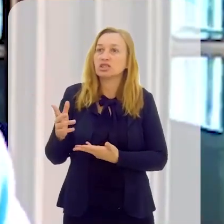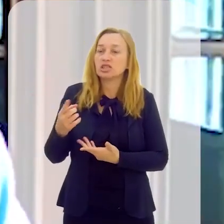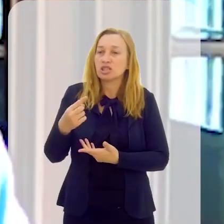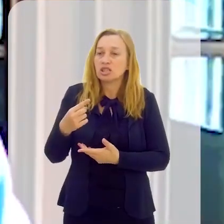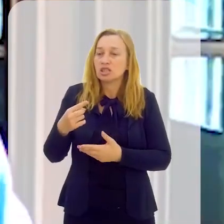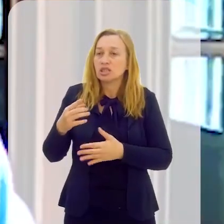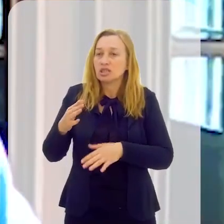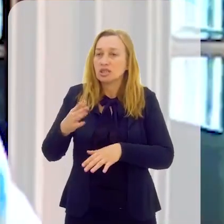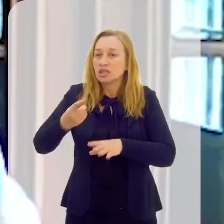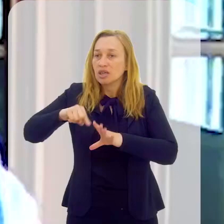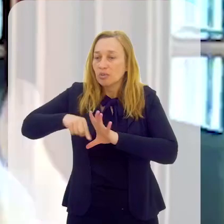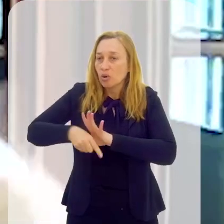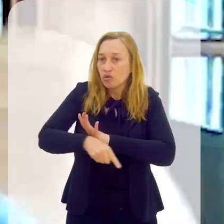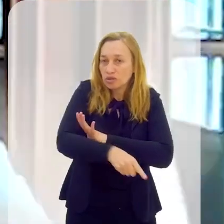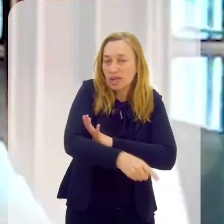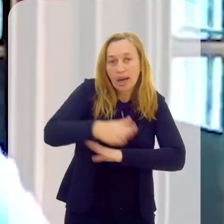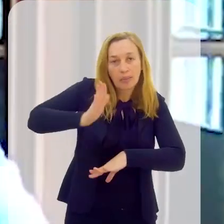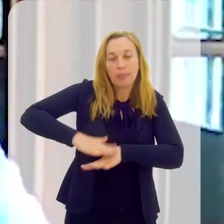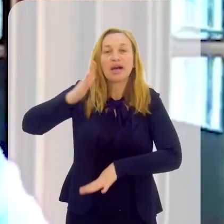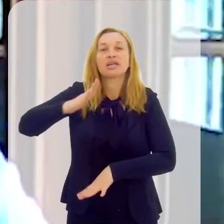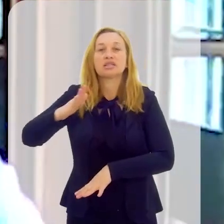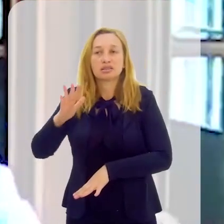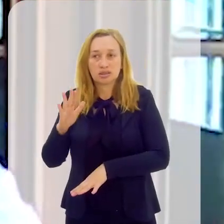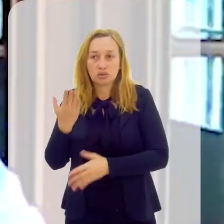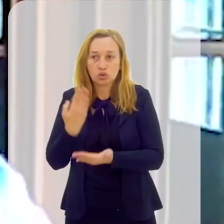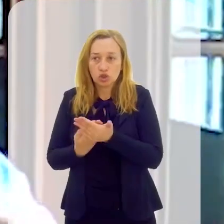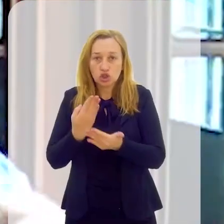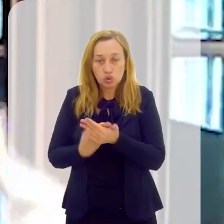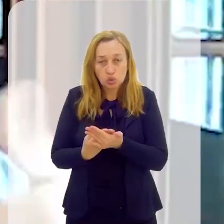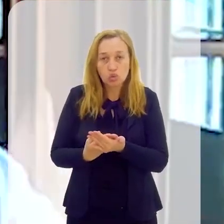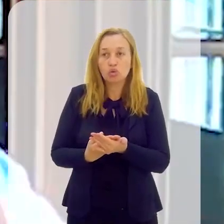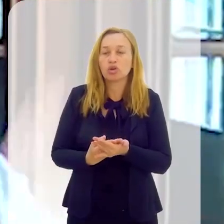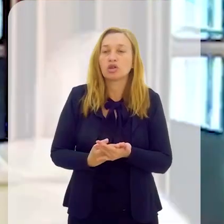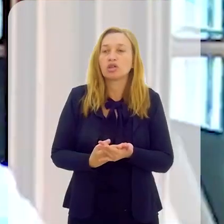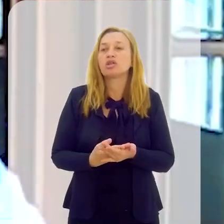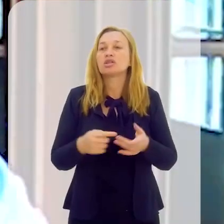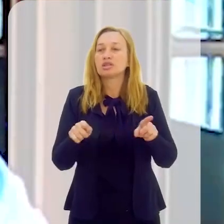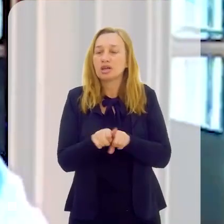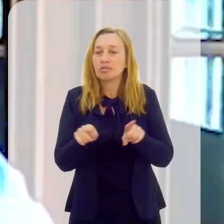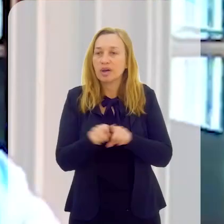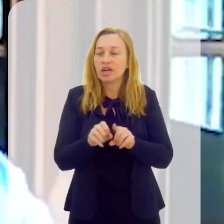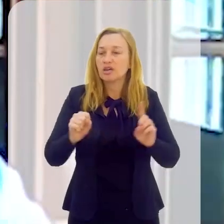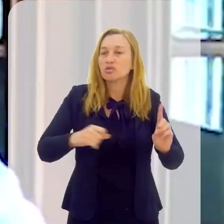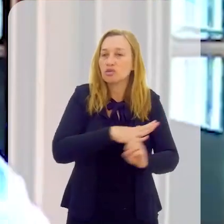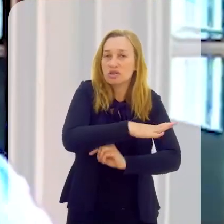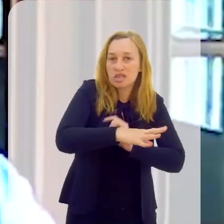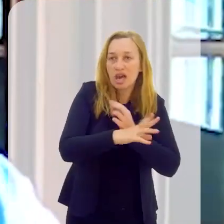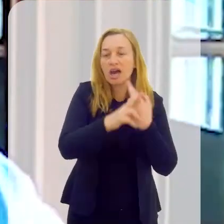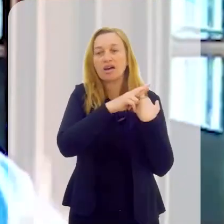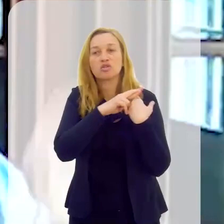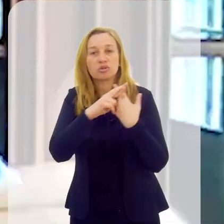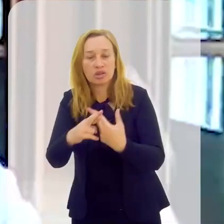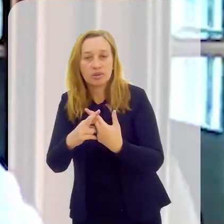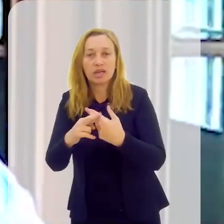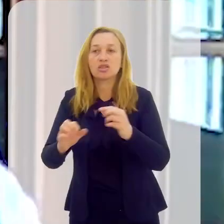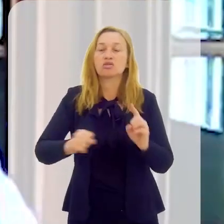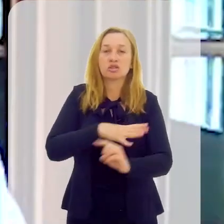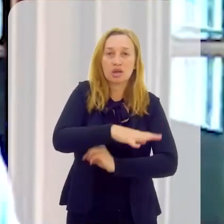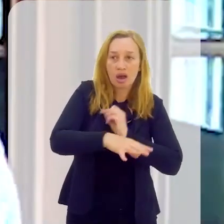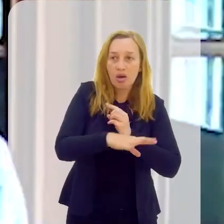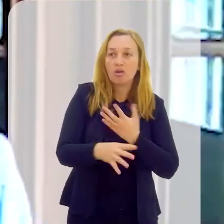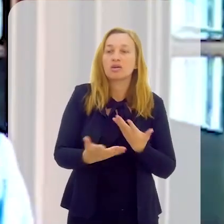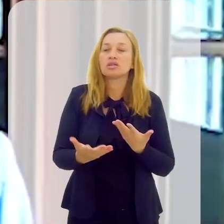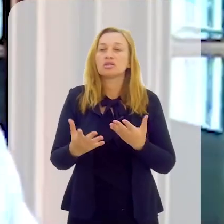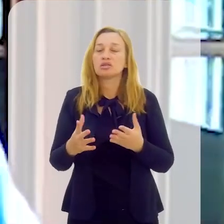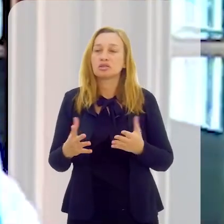de ir além dos muros da faculdade, né? E, inclusive, com uma inserção também no social, na responsabilidade